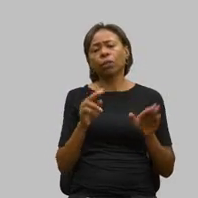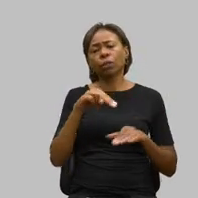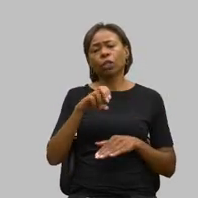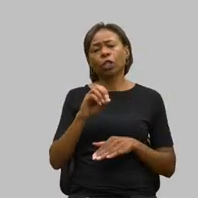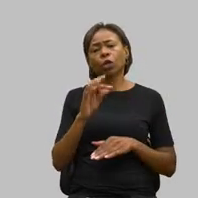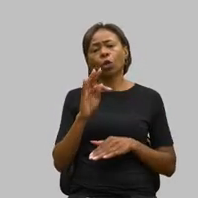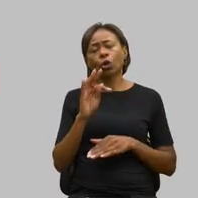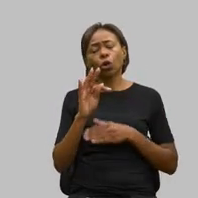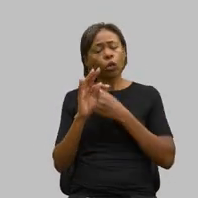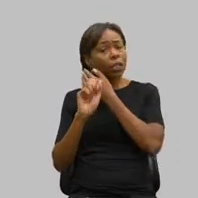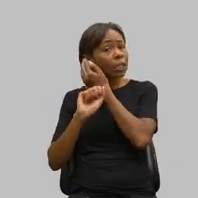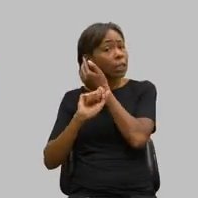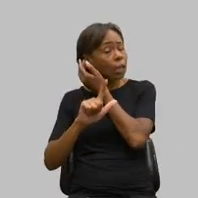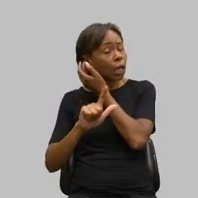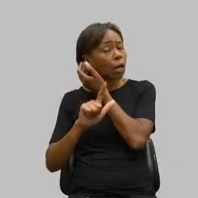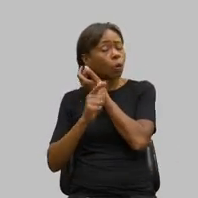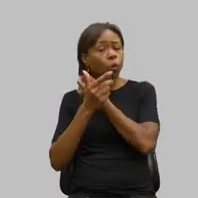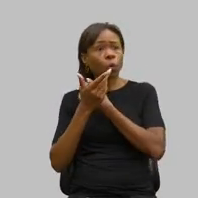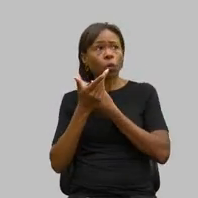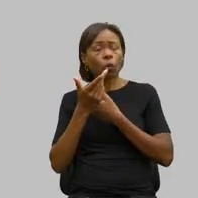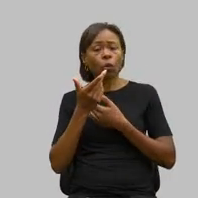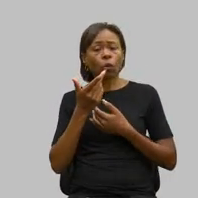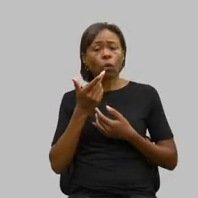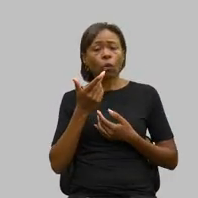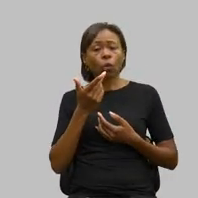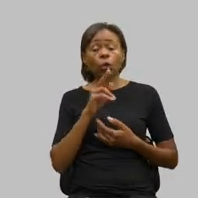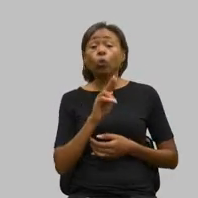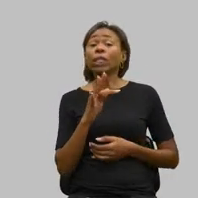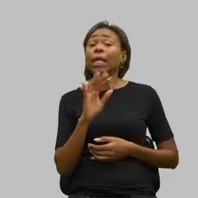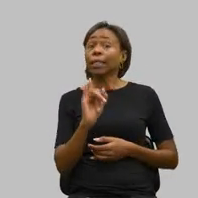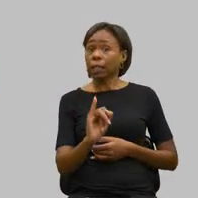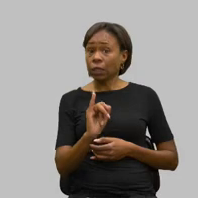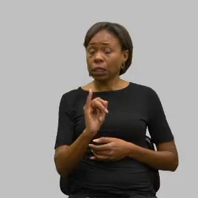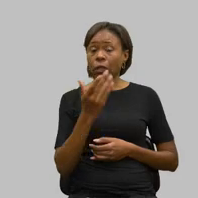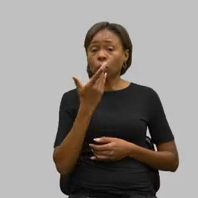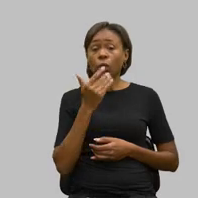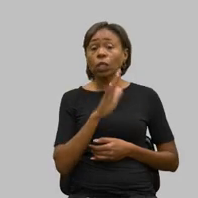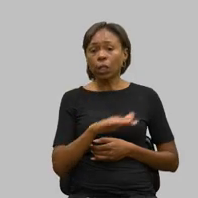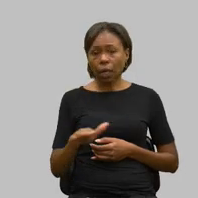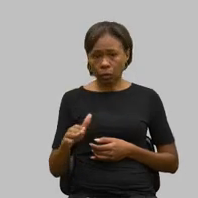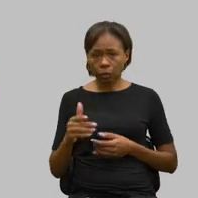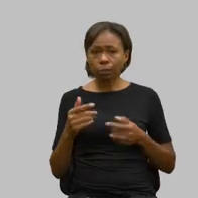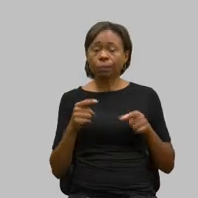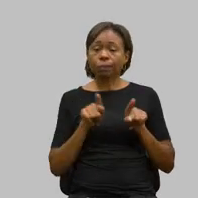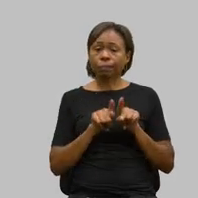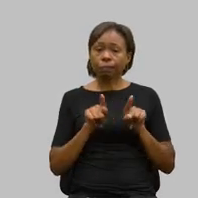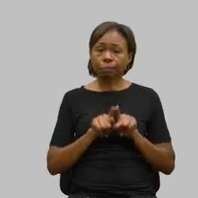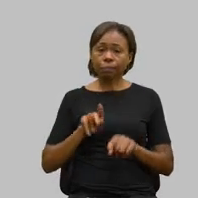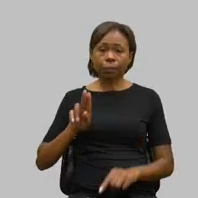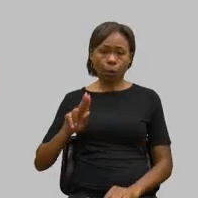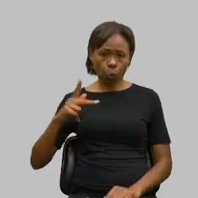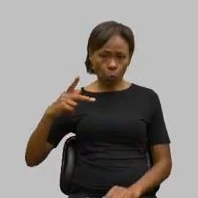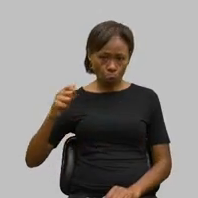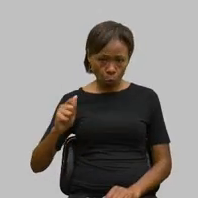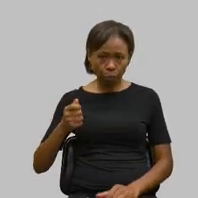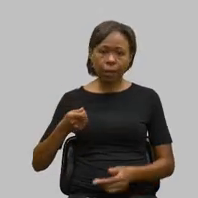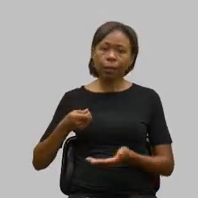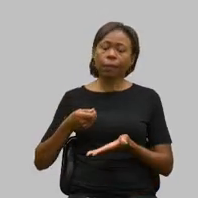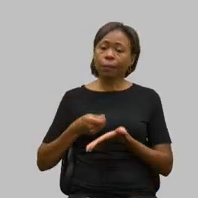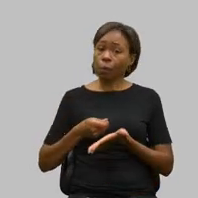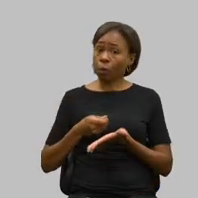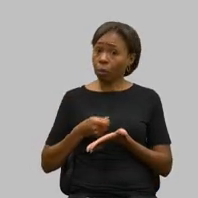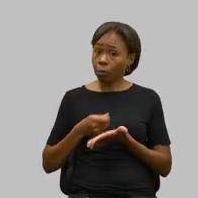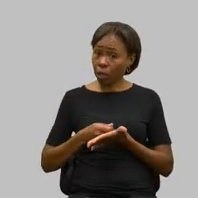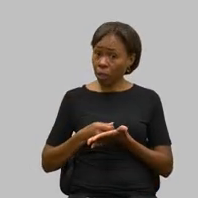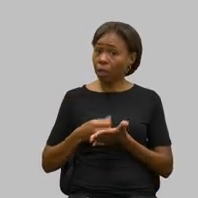a pediatria é um gargalo por si só, e eu aproveitando, falando da UTI, eu quero falar sobre a questão da UPA, da cobrança da resolução. Eu te liguei